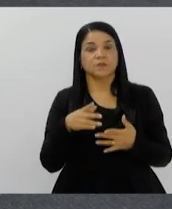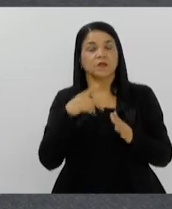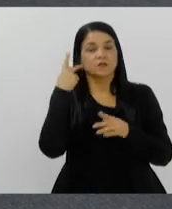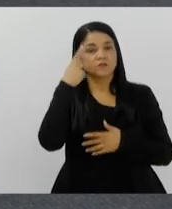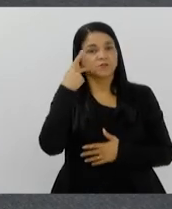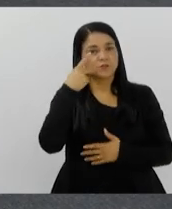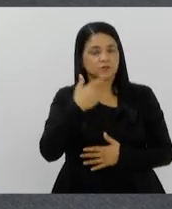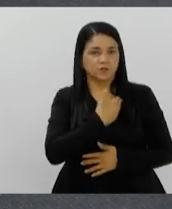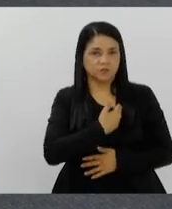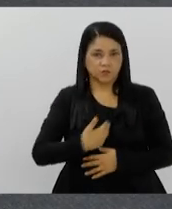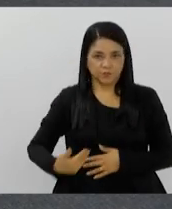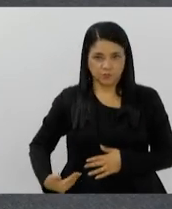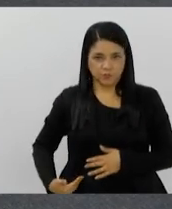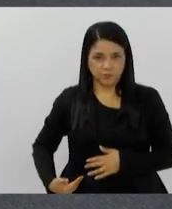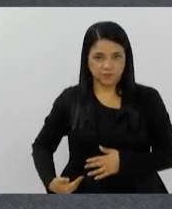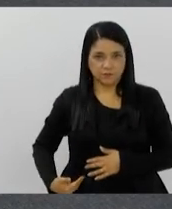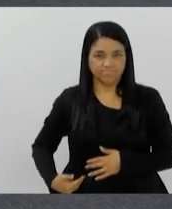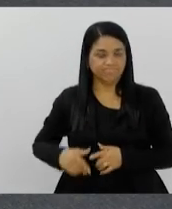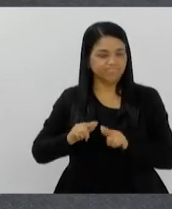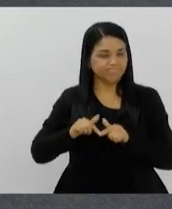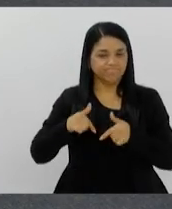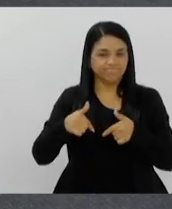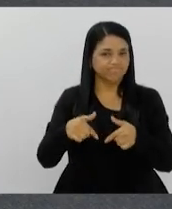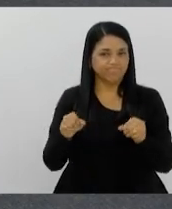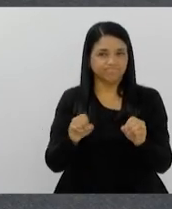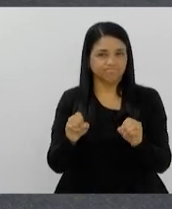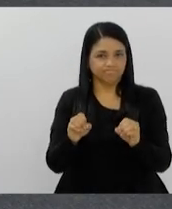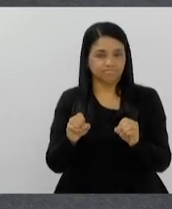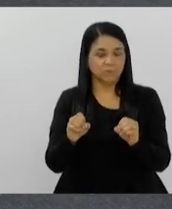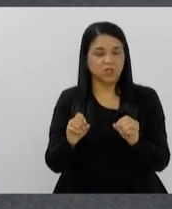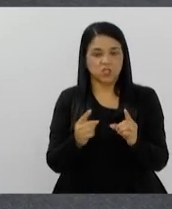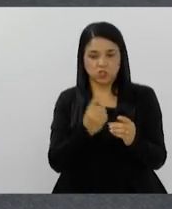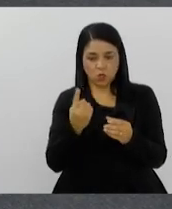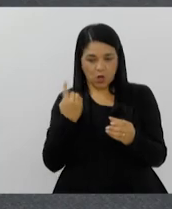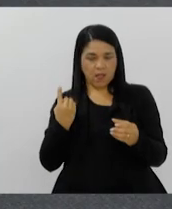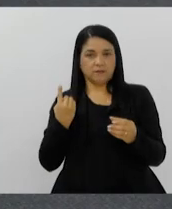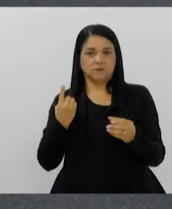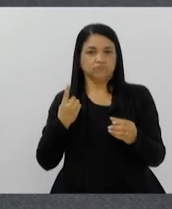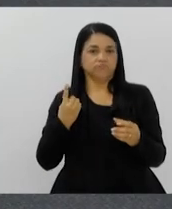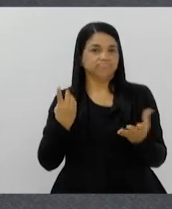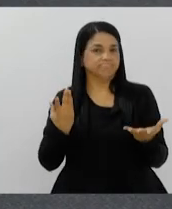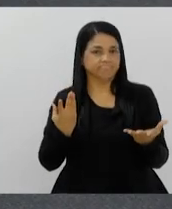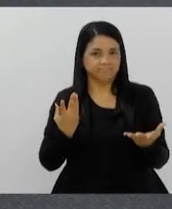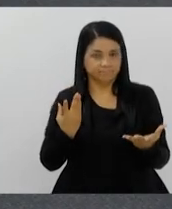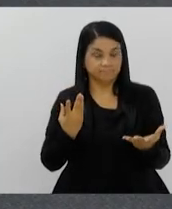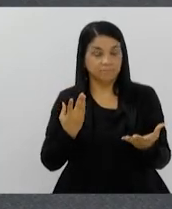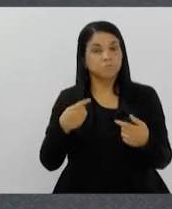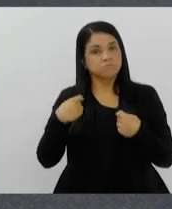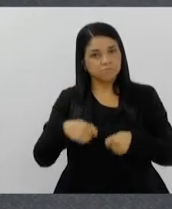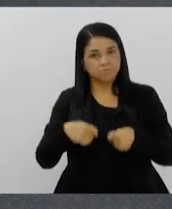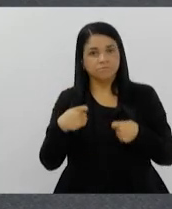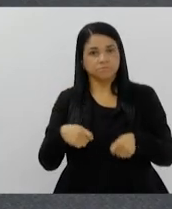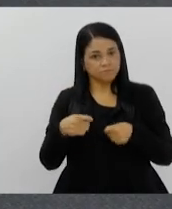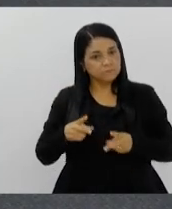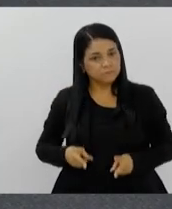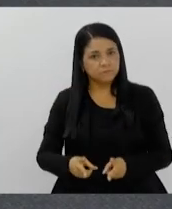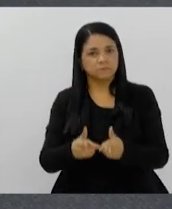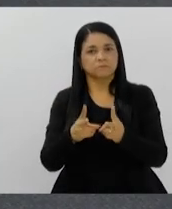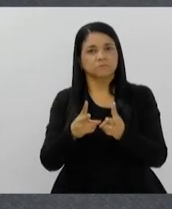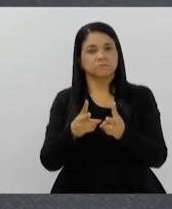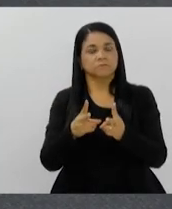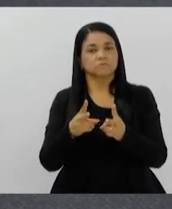políticas públicas não funcionam num vácuo, isoladas do mundo. E é necessário estar